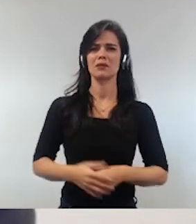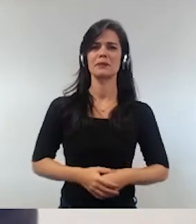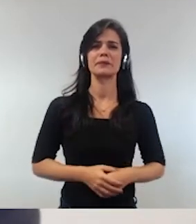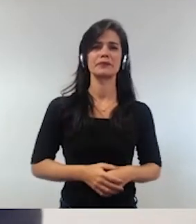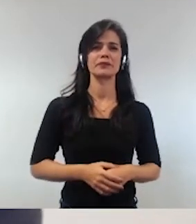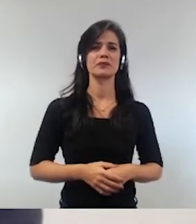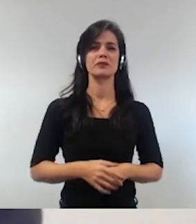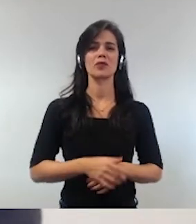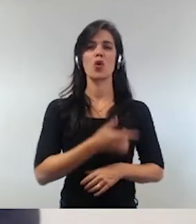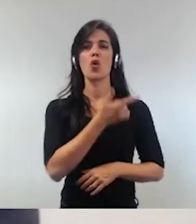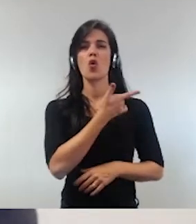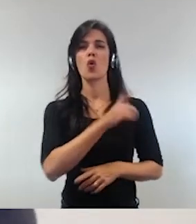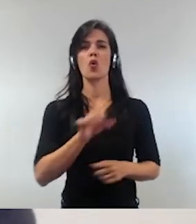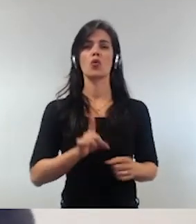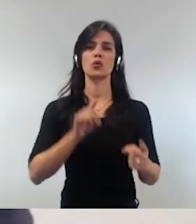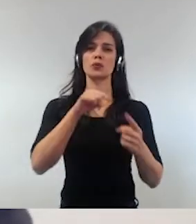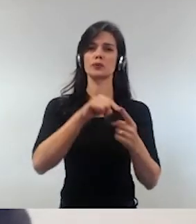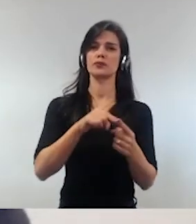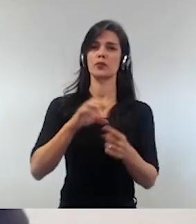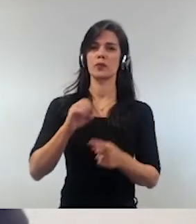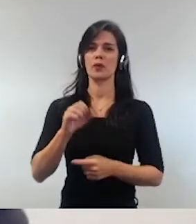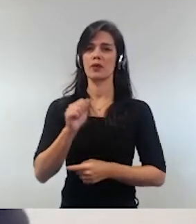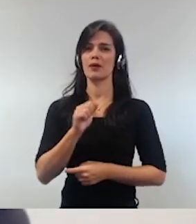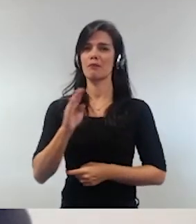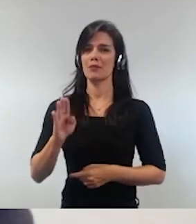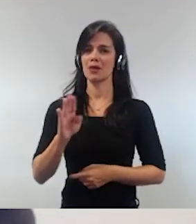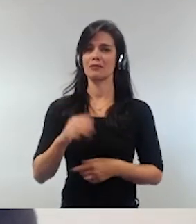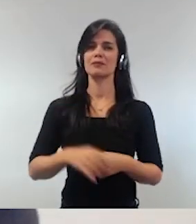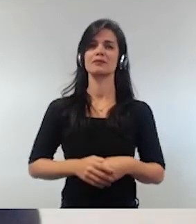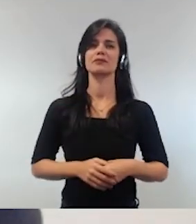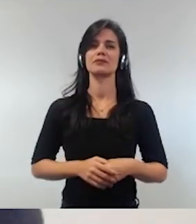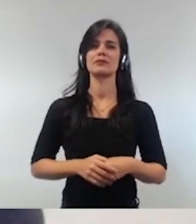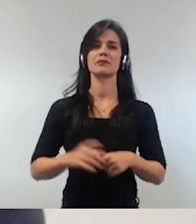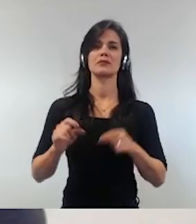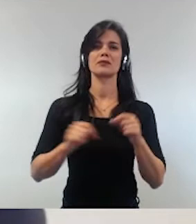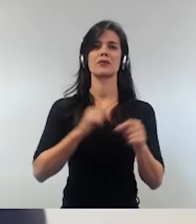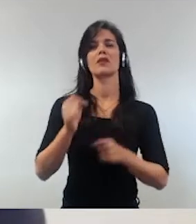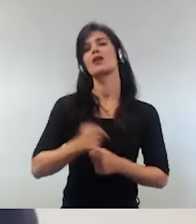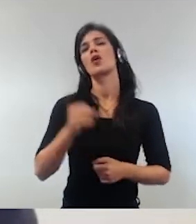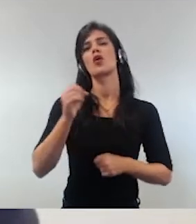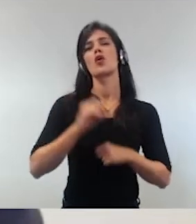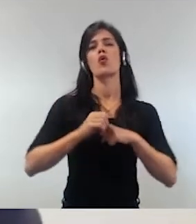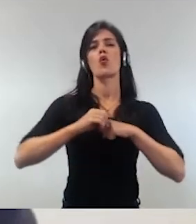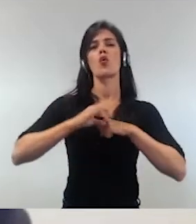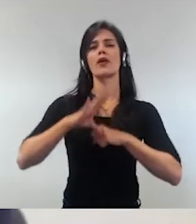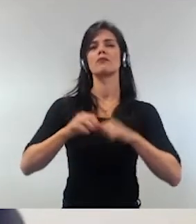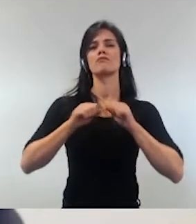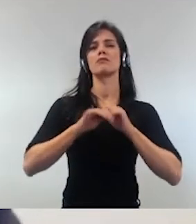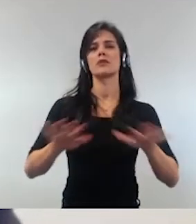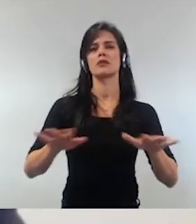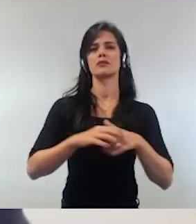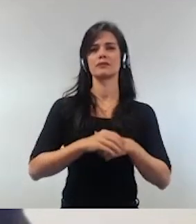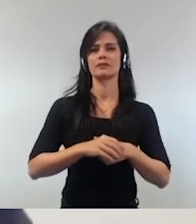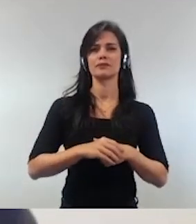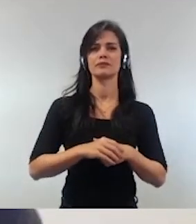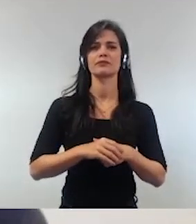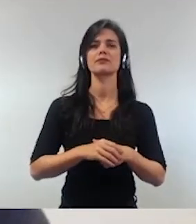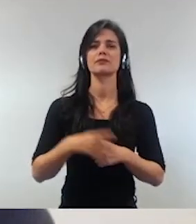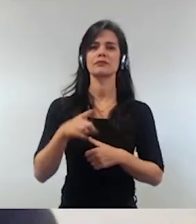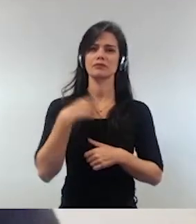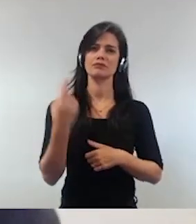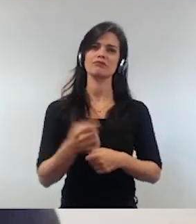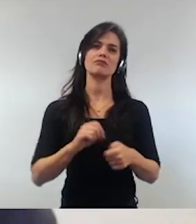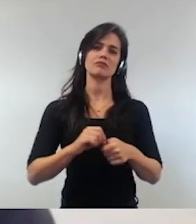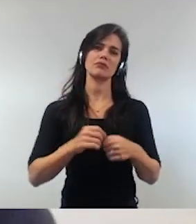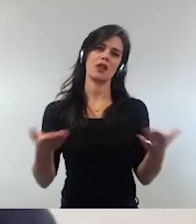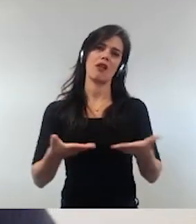a outra missão que nós fazemos pela OAB é a disseminação do conhecimento do direito de energia. É o que nós estamos fazendo